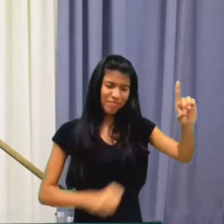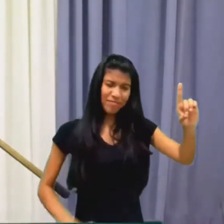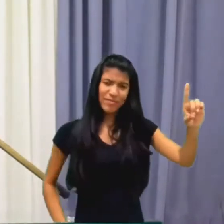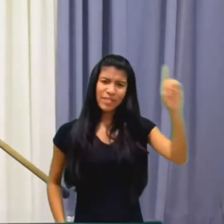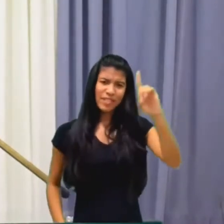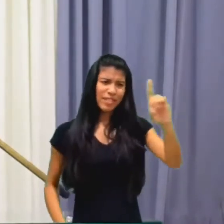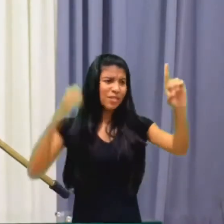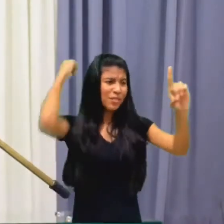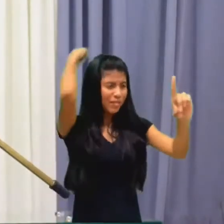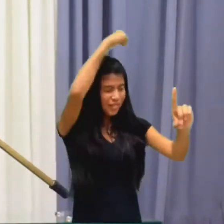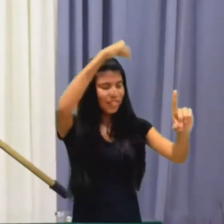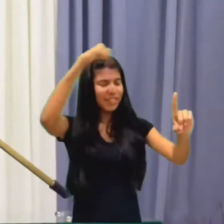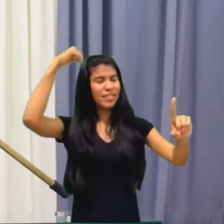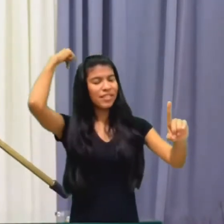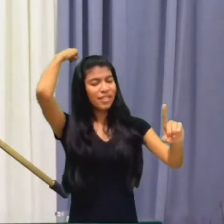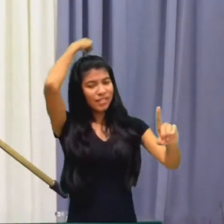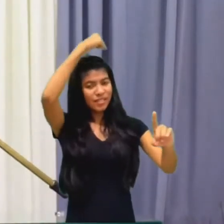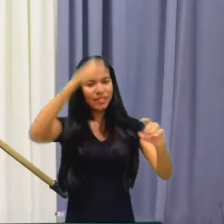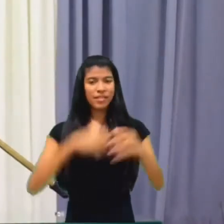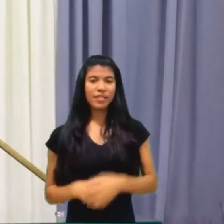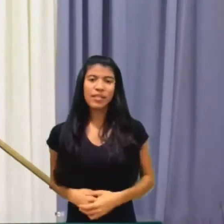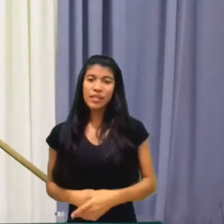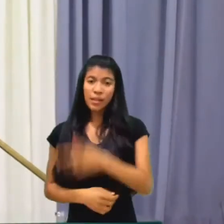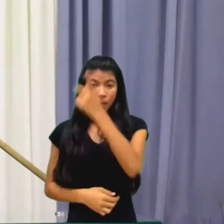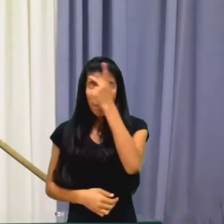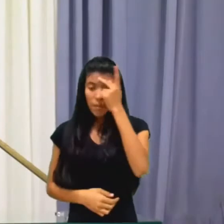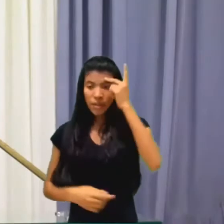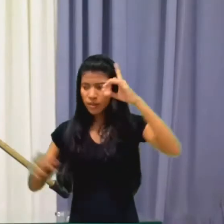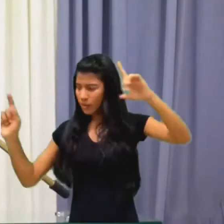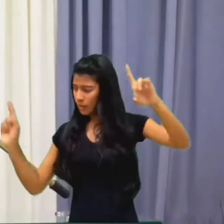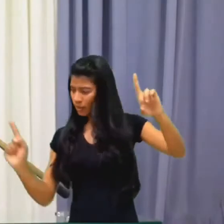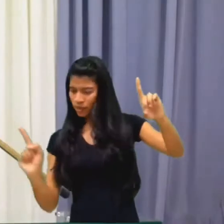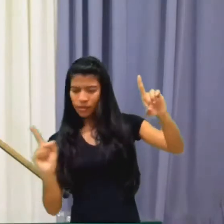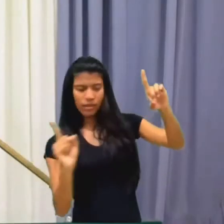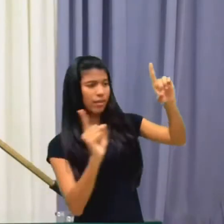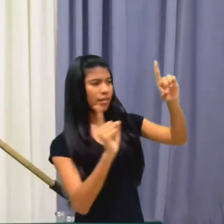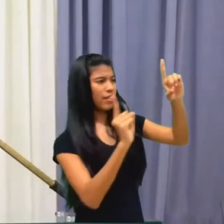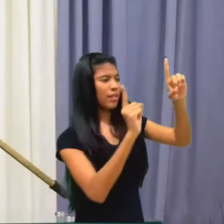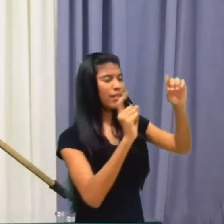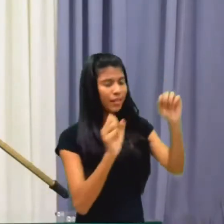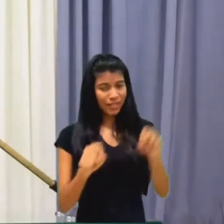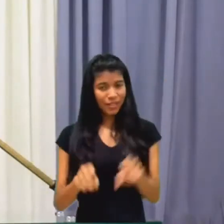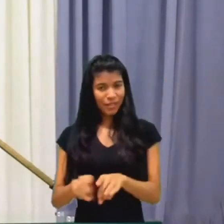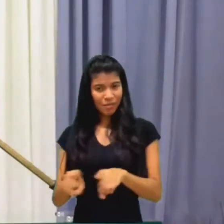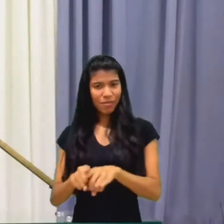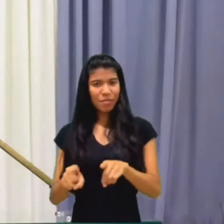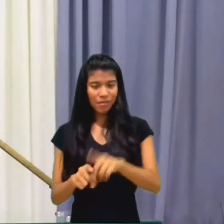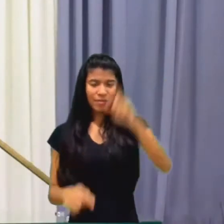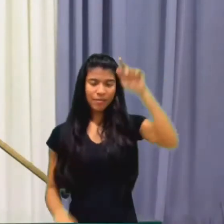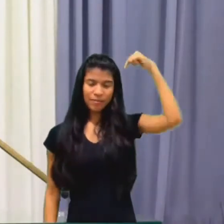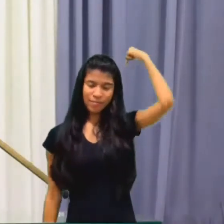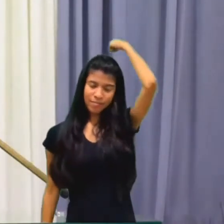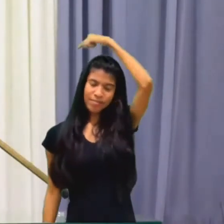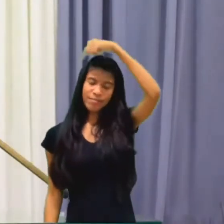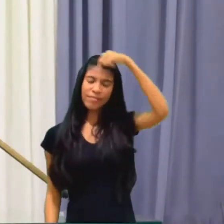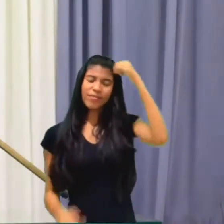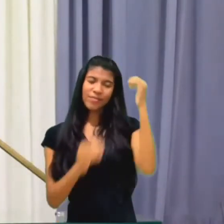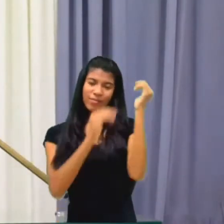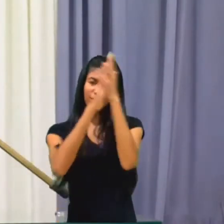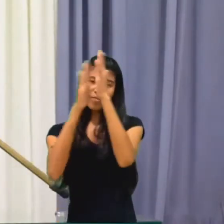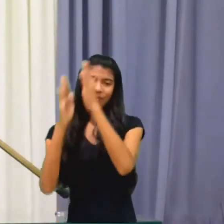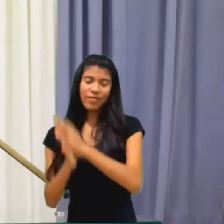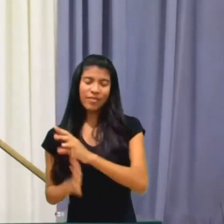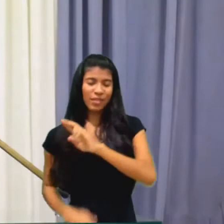importa que aquele que se aproxime dele seja também santo. Bendito seja o santo nome do